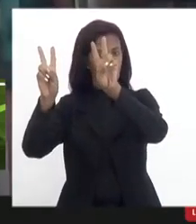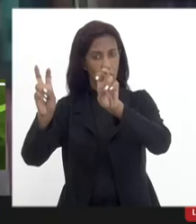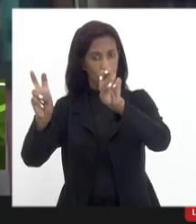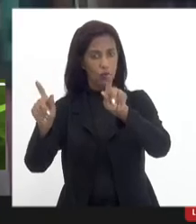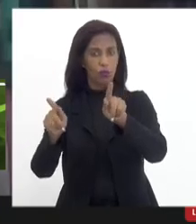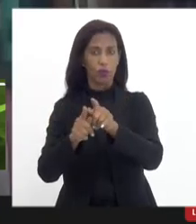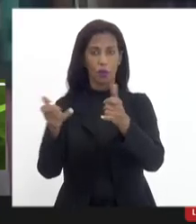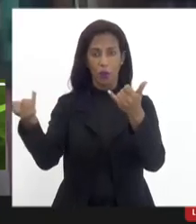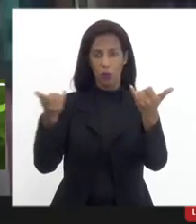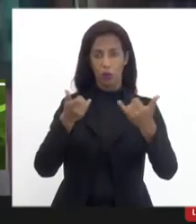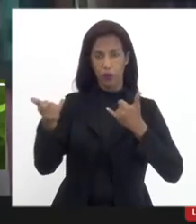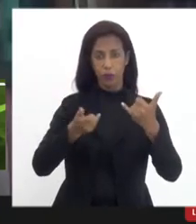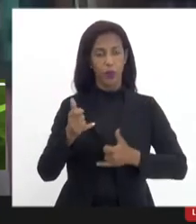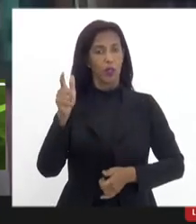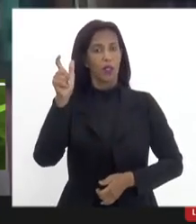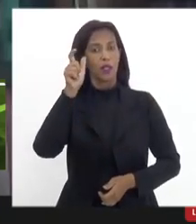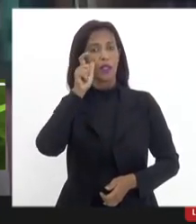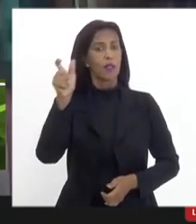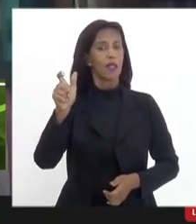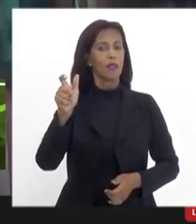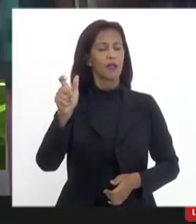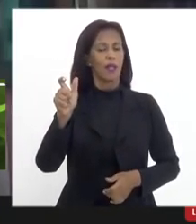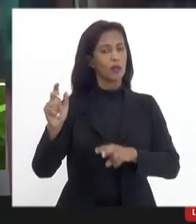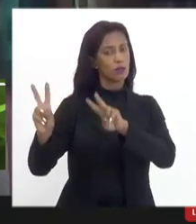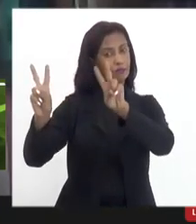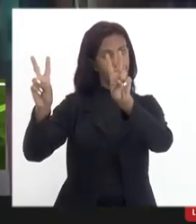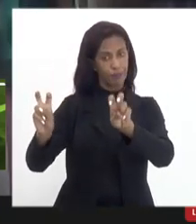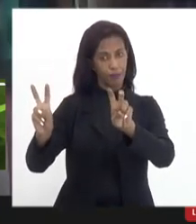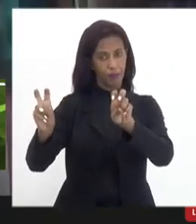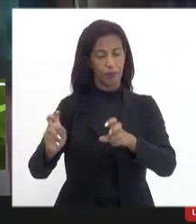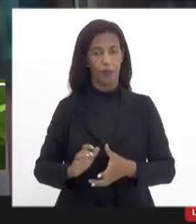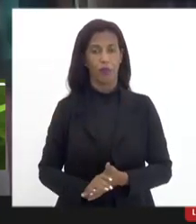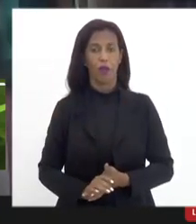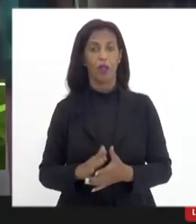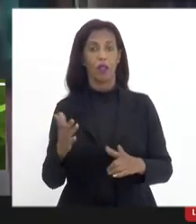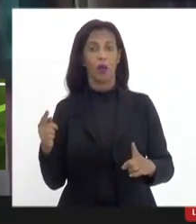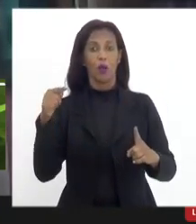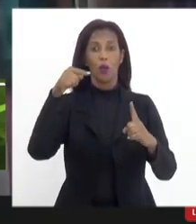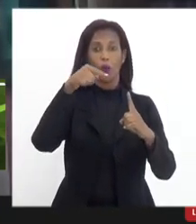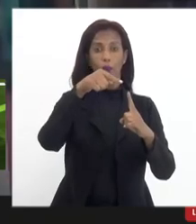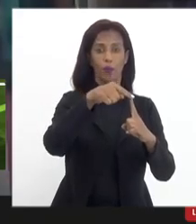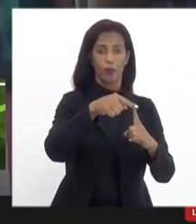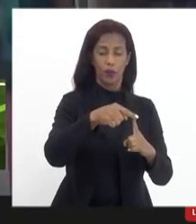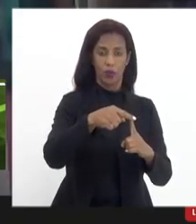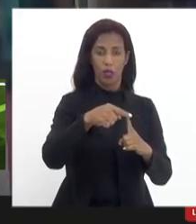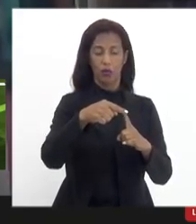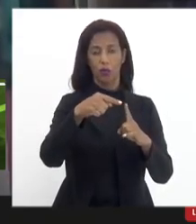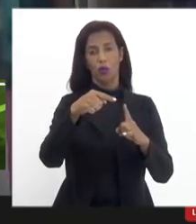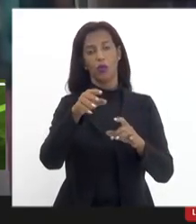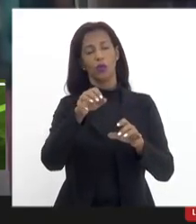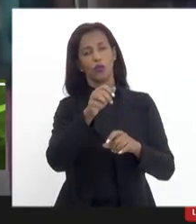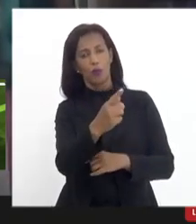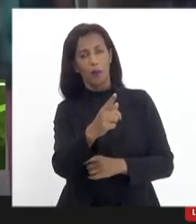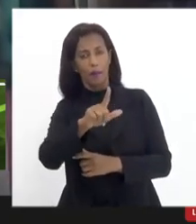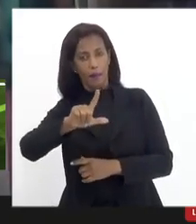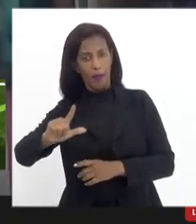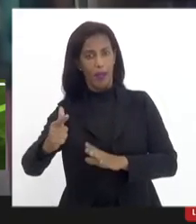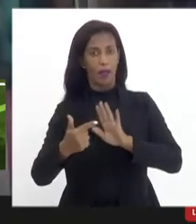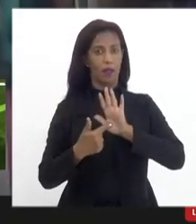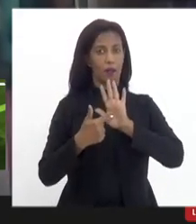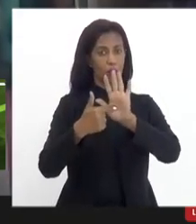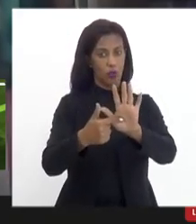os interessados na matéria. Então, o objeto de um projeto que é apresentado